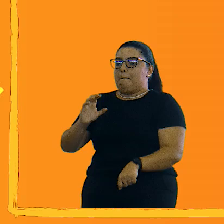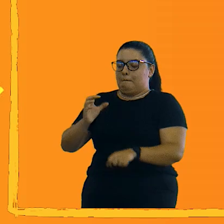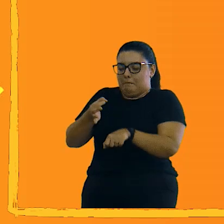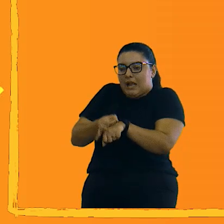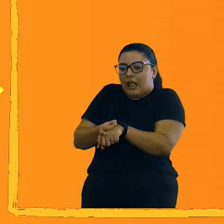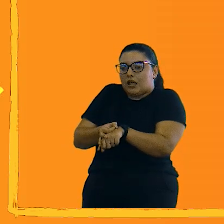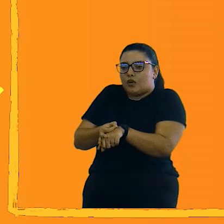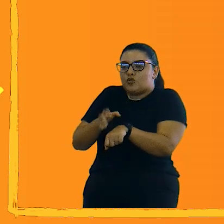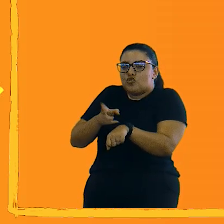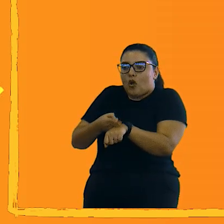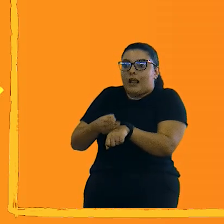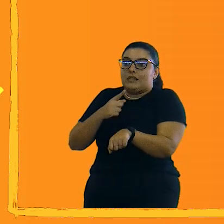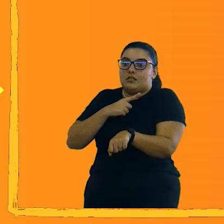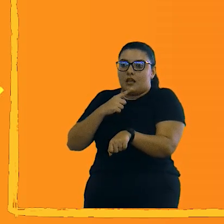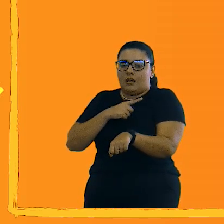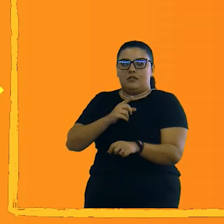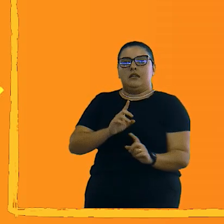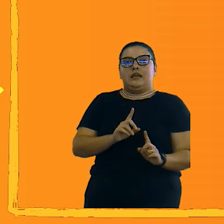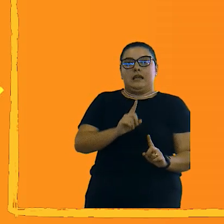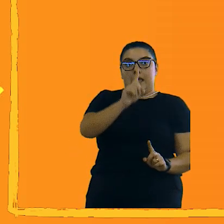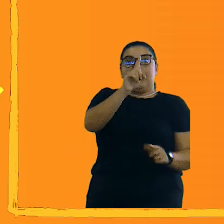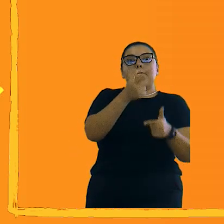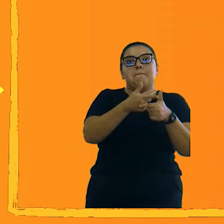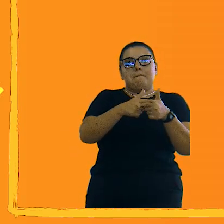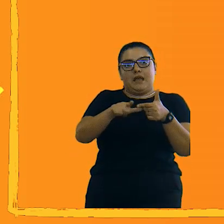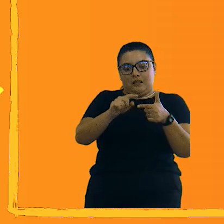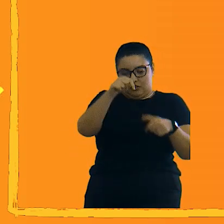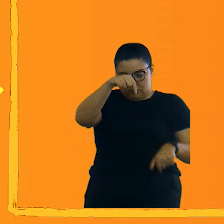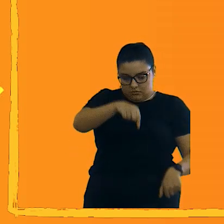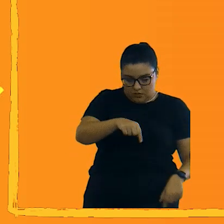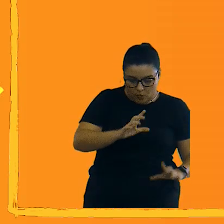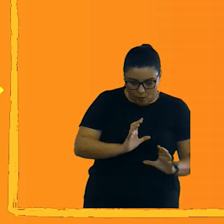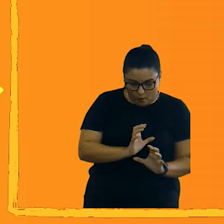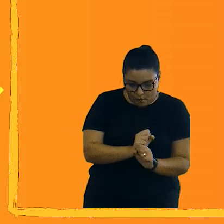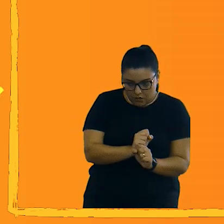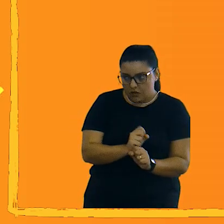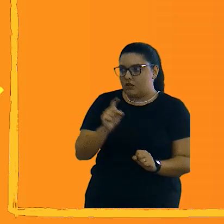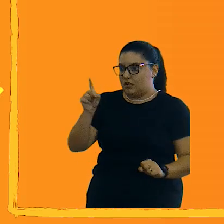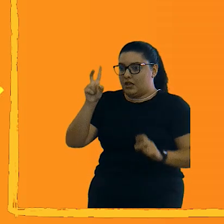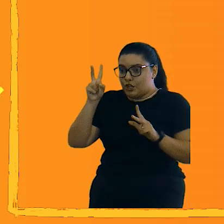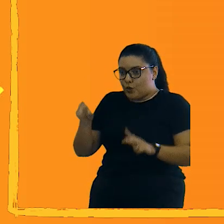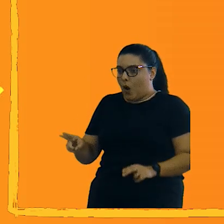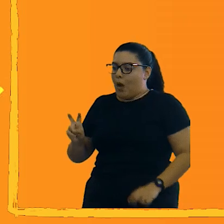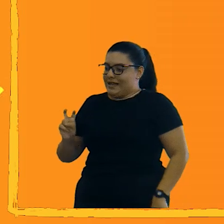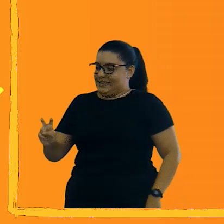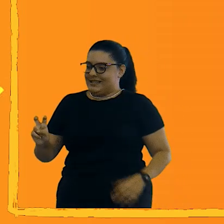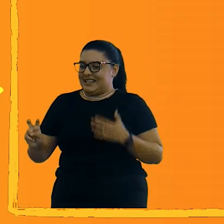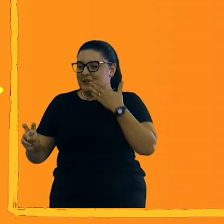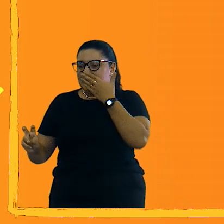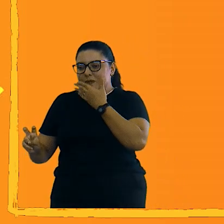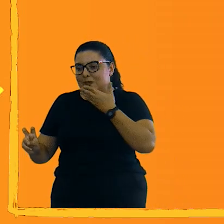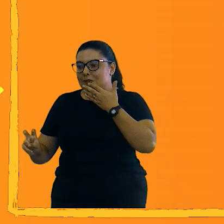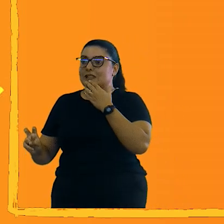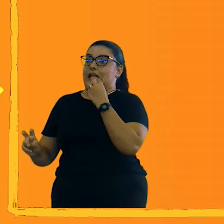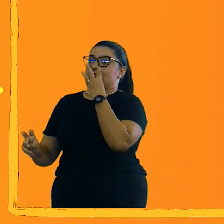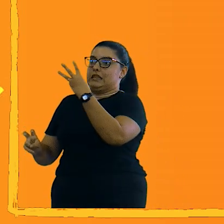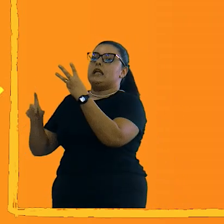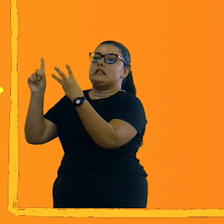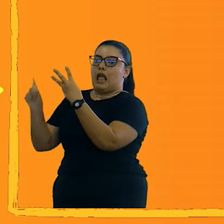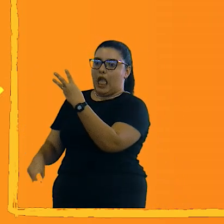todo senhores alguma dúvida e aí como é que a gente resolve Me ajuda